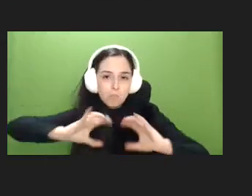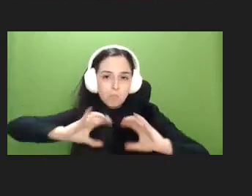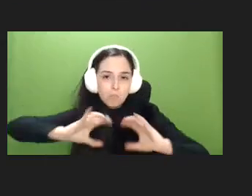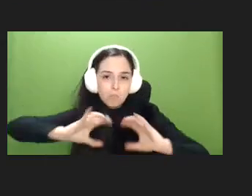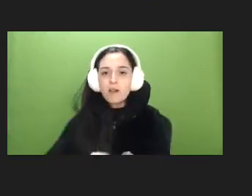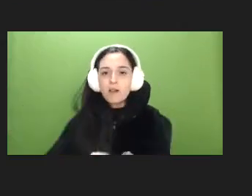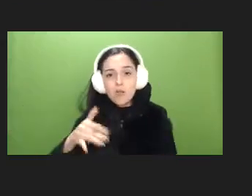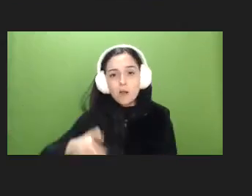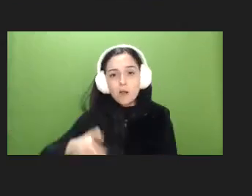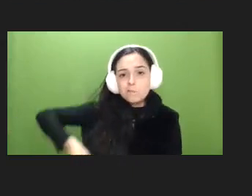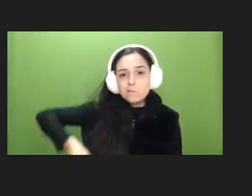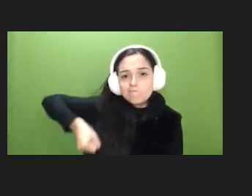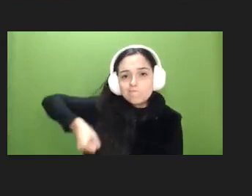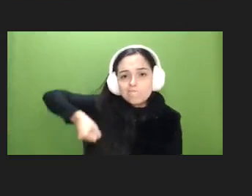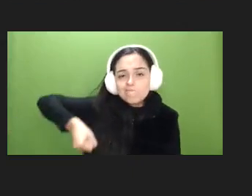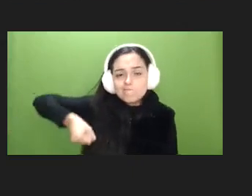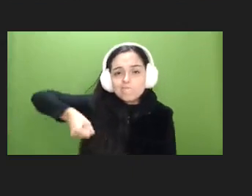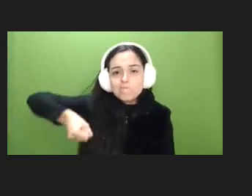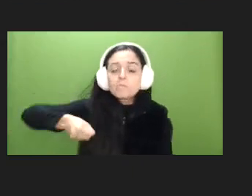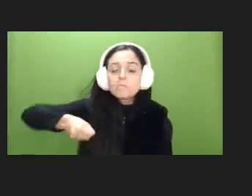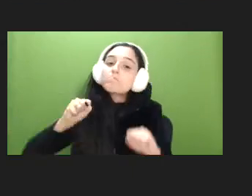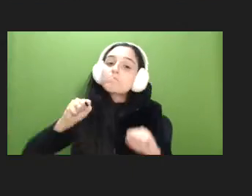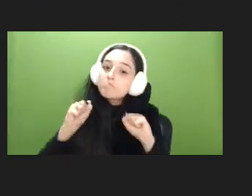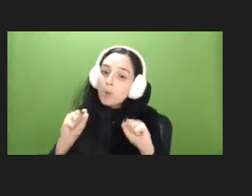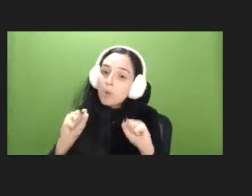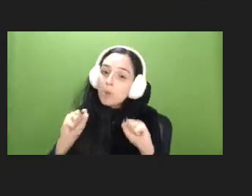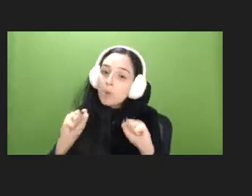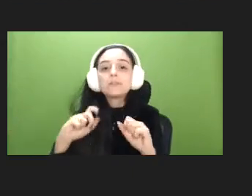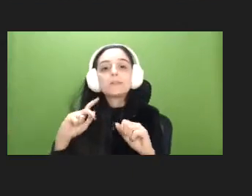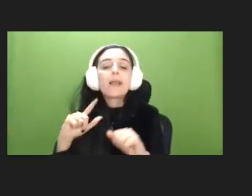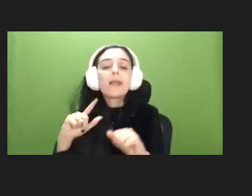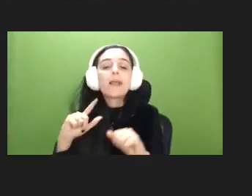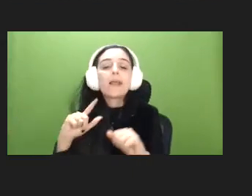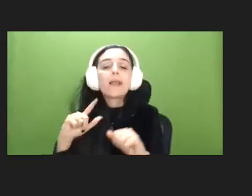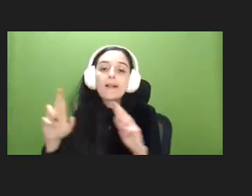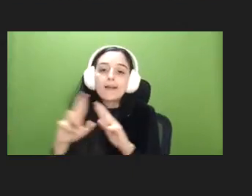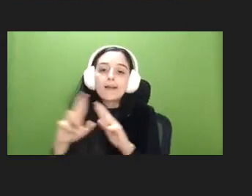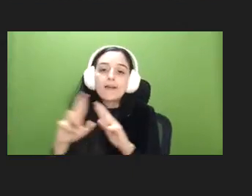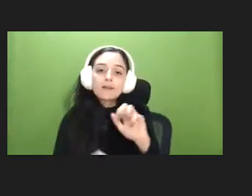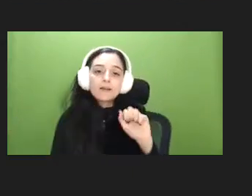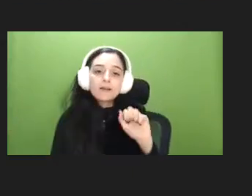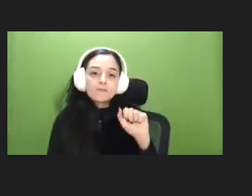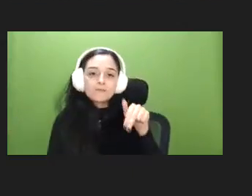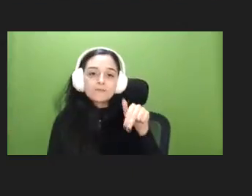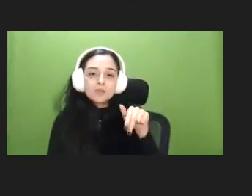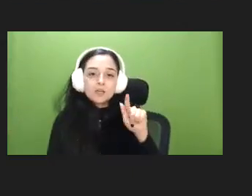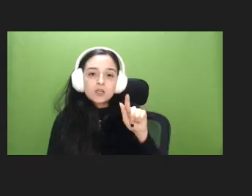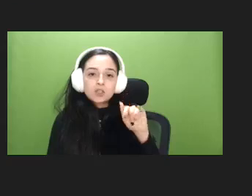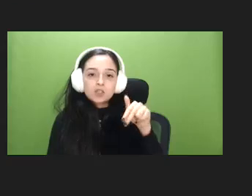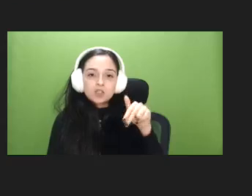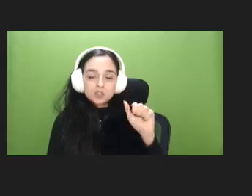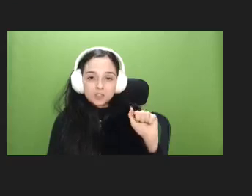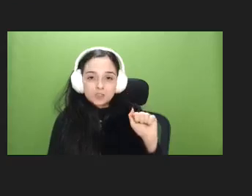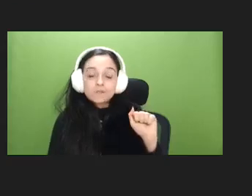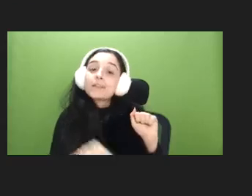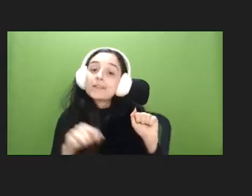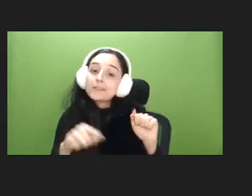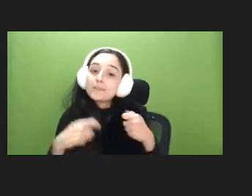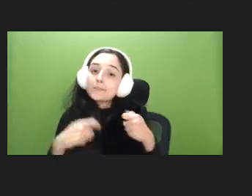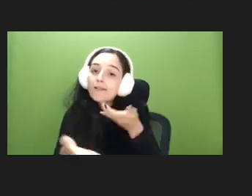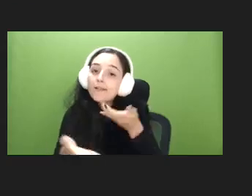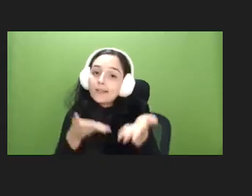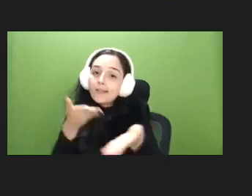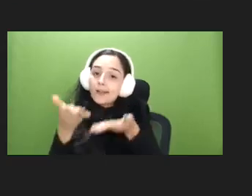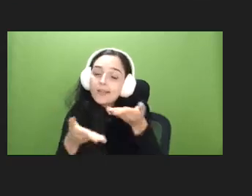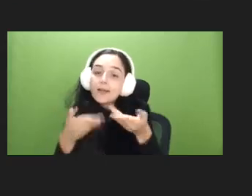estar tendo uma angina de peito. E isso precisa ser tratado, precisa ser diagnosticado. E